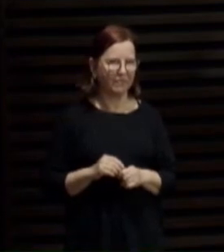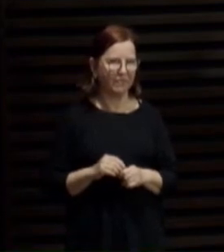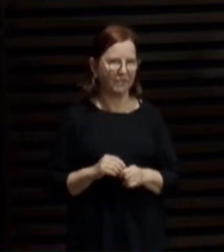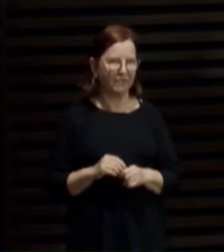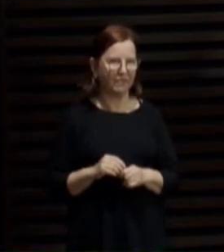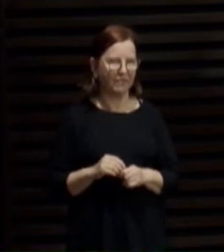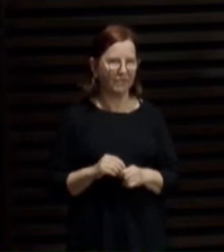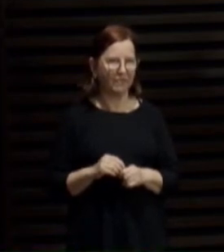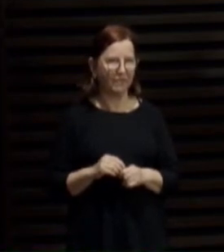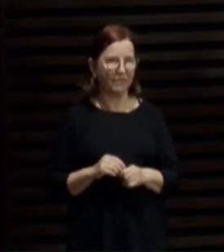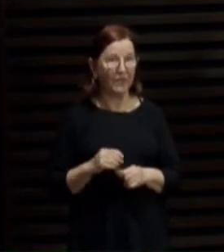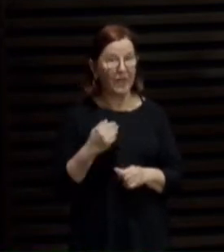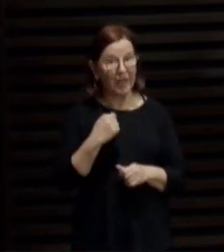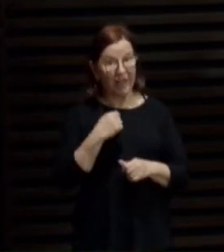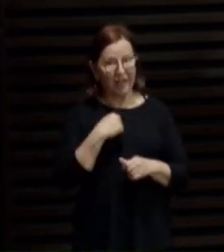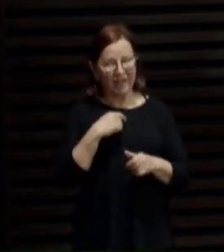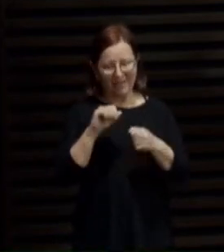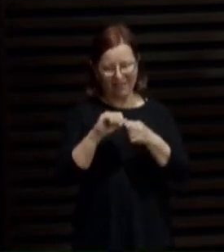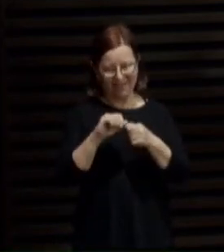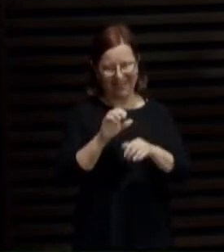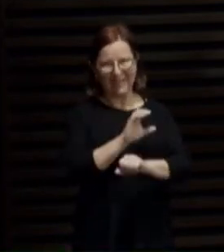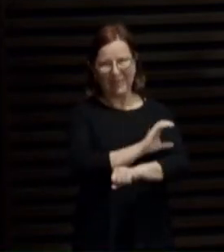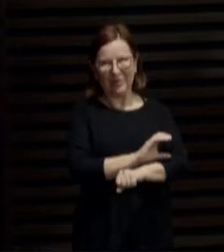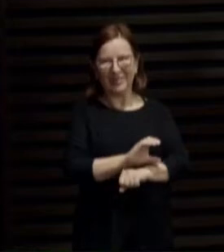E eu fiz esse curso